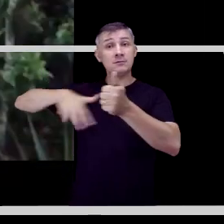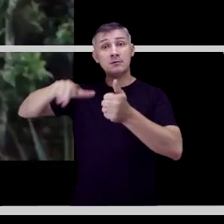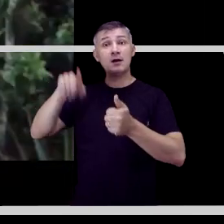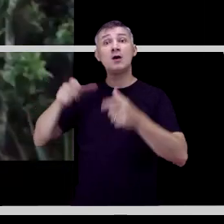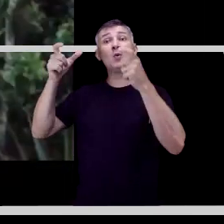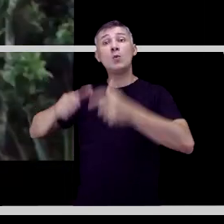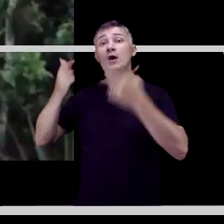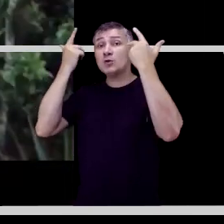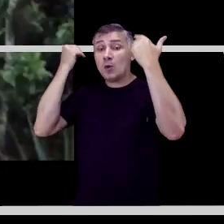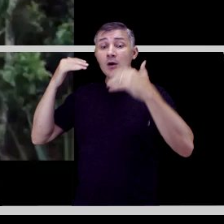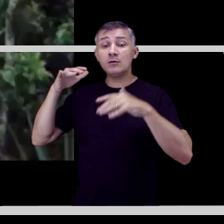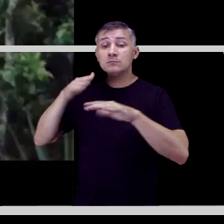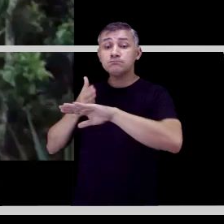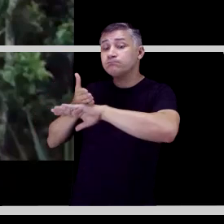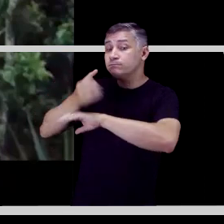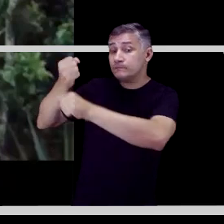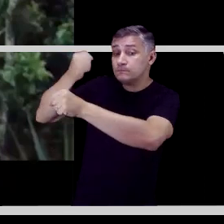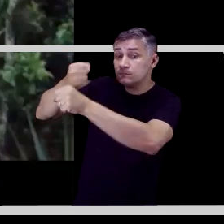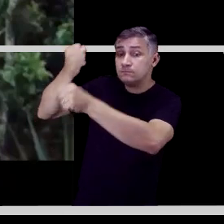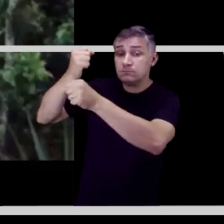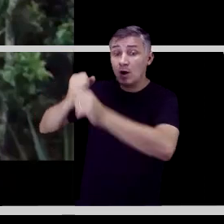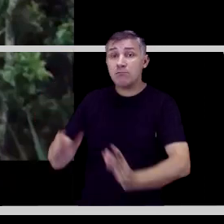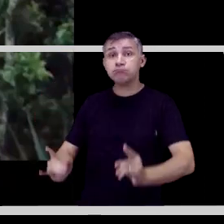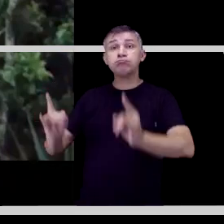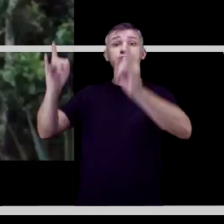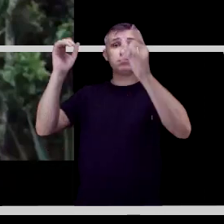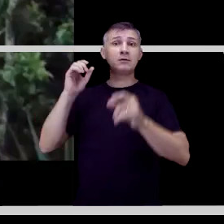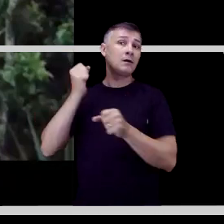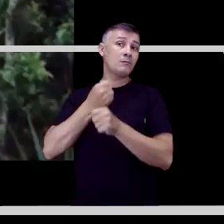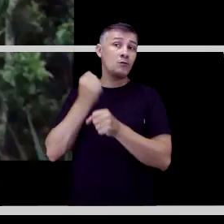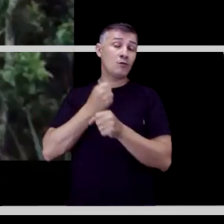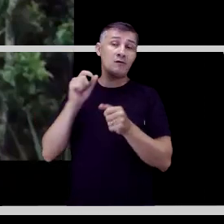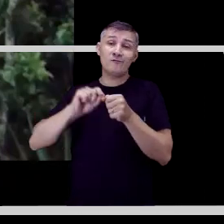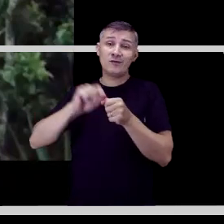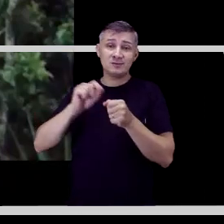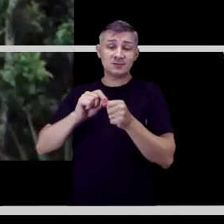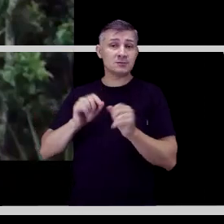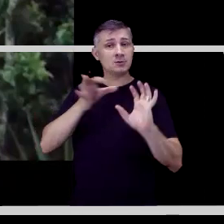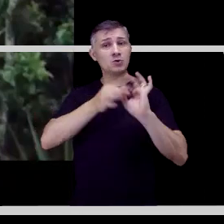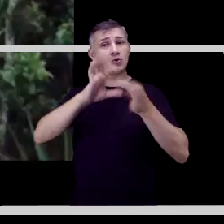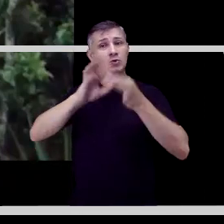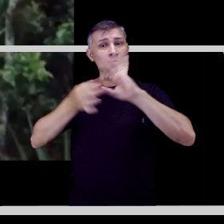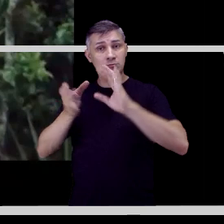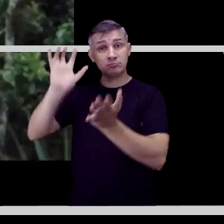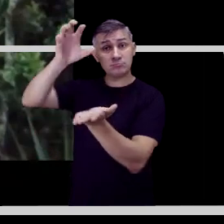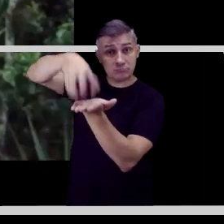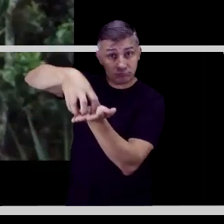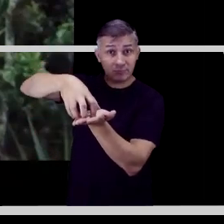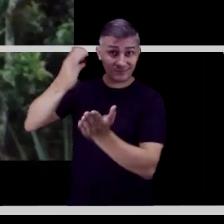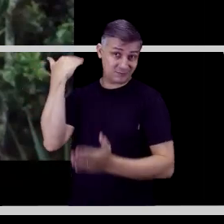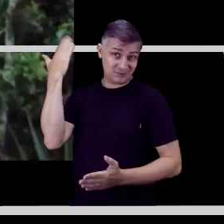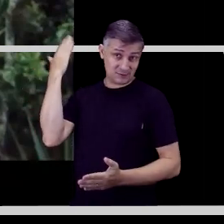que foi acontecendo é que, pelo fato da construção das Olimpíadas, o entorno desse lugar, que é um lugar todo natural, começou a